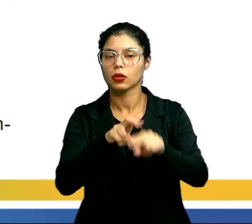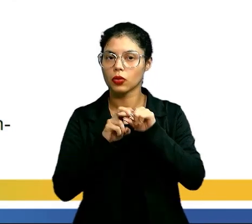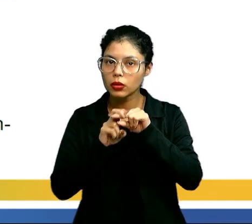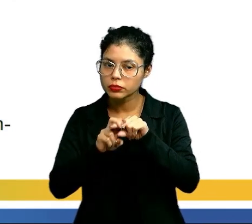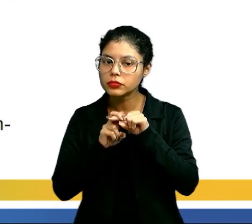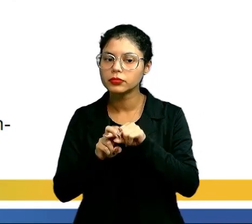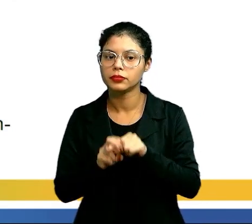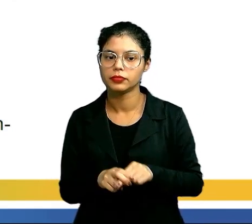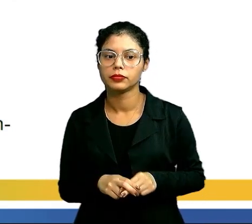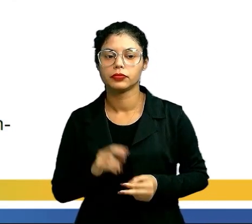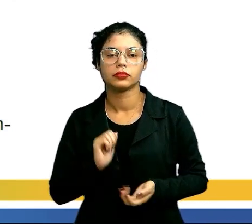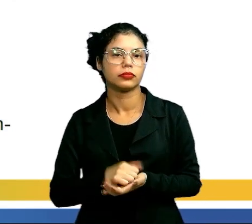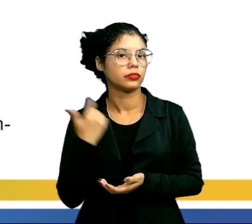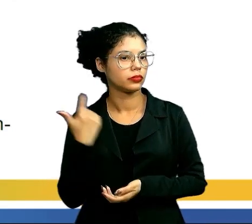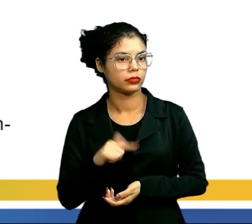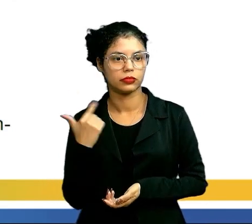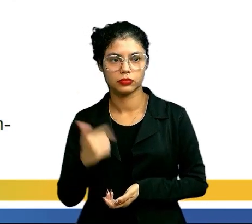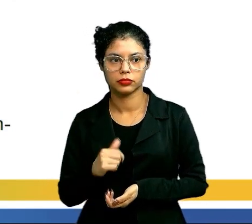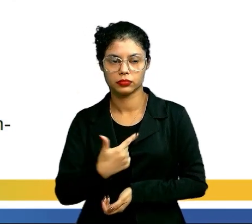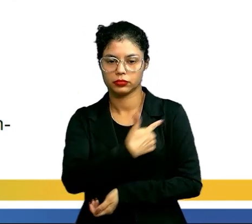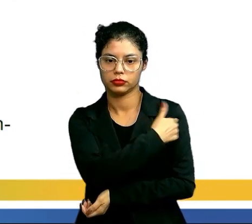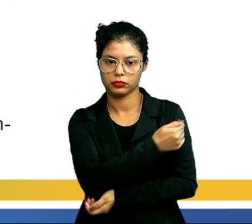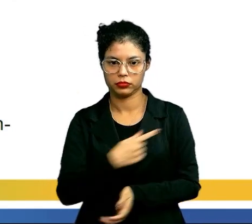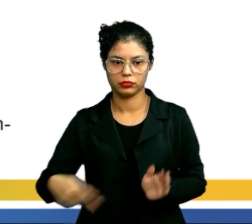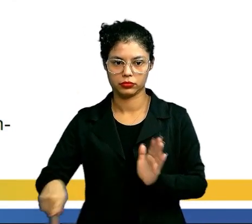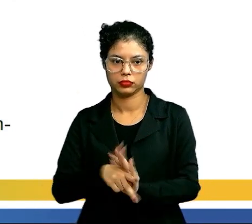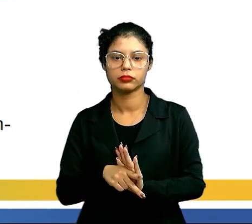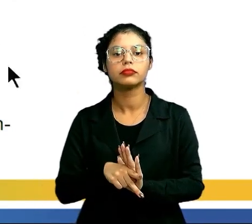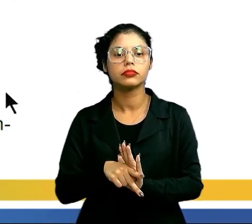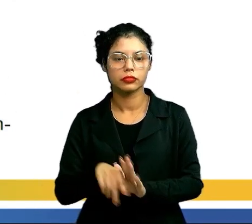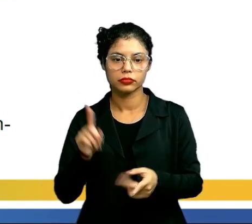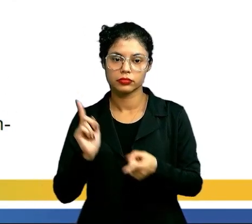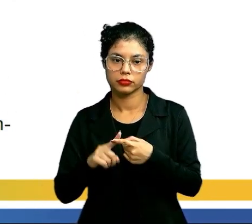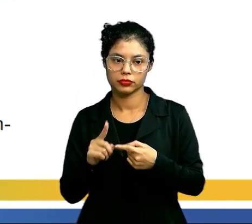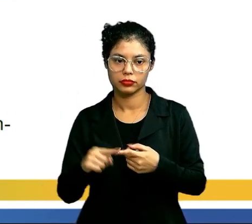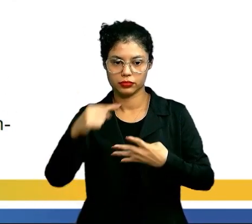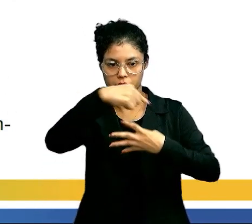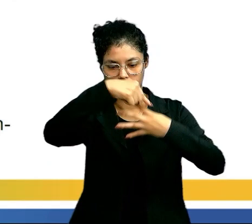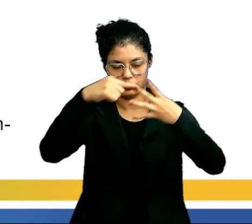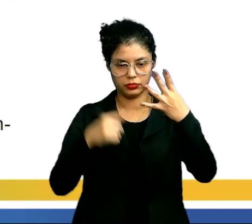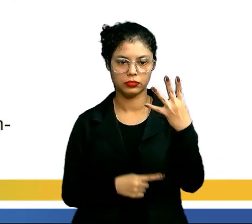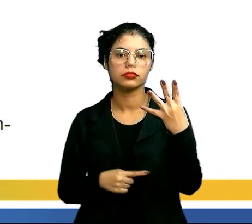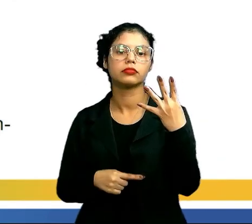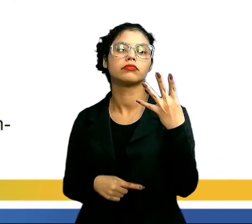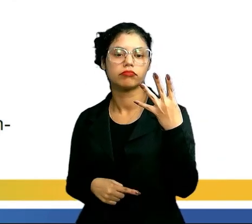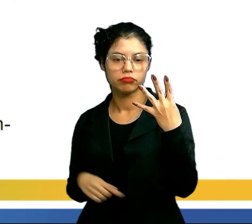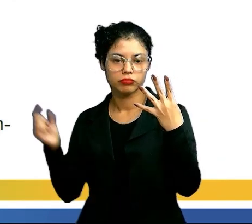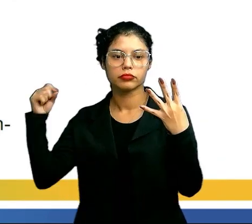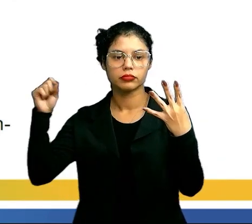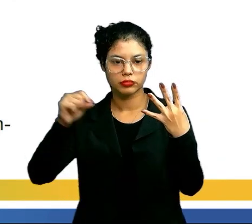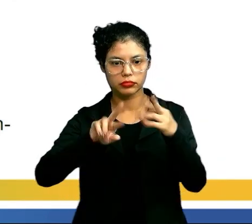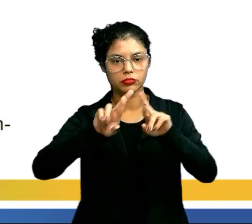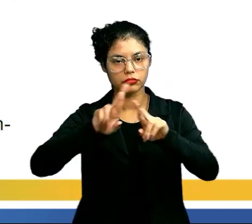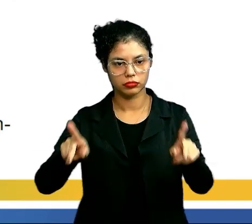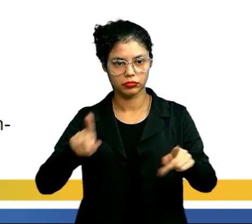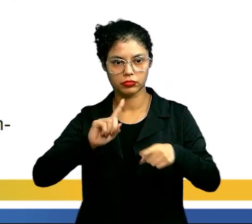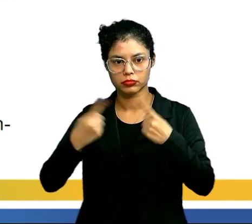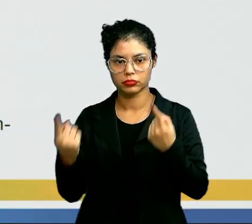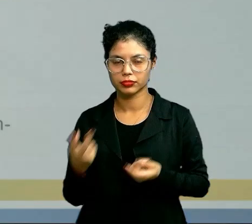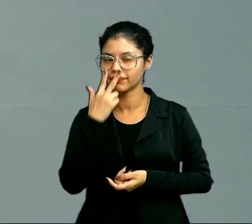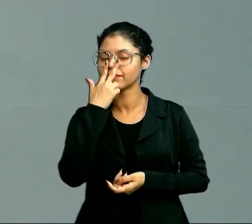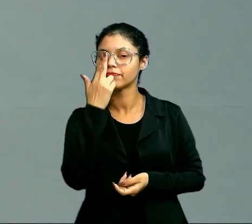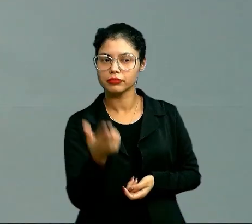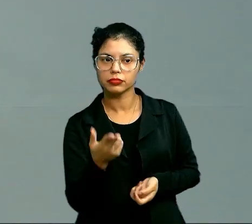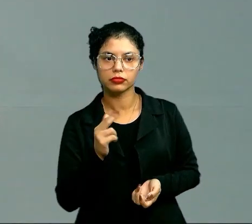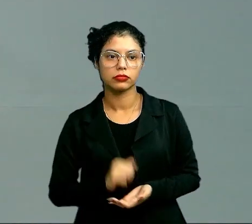isso que não tenho a vacina contra a dengue. Porque eu tenho 4 tipos de dengue diferentes, porém muito